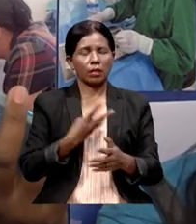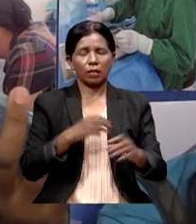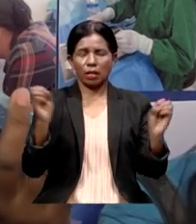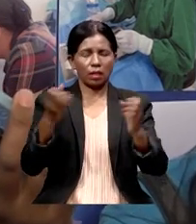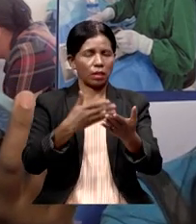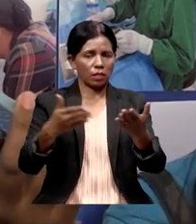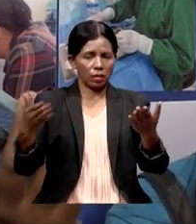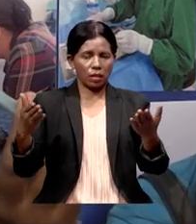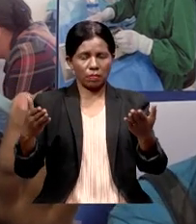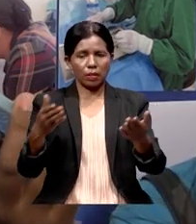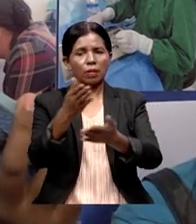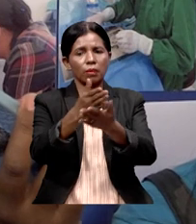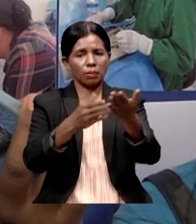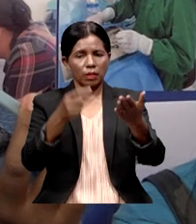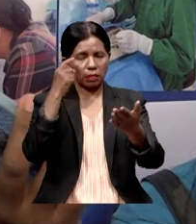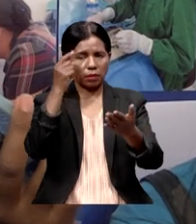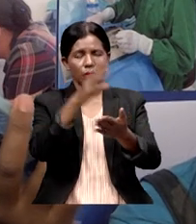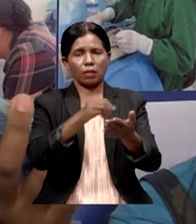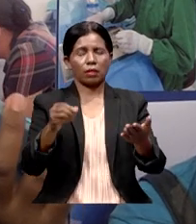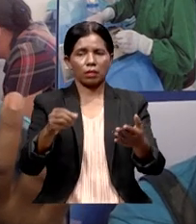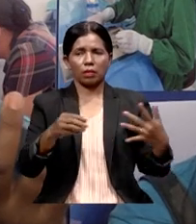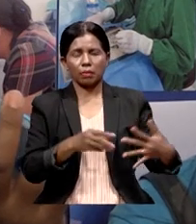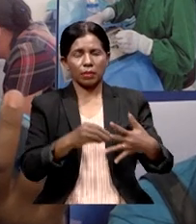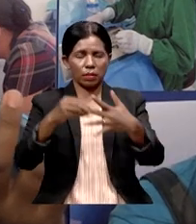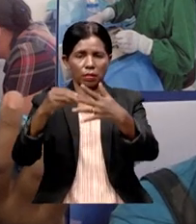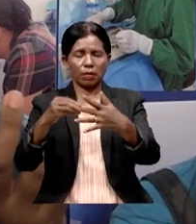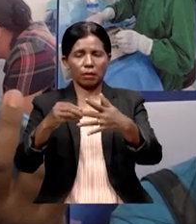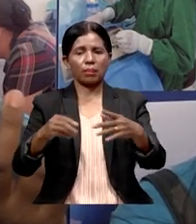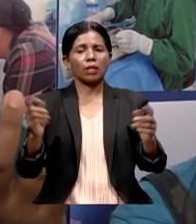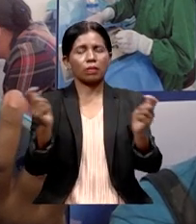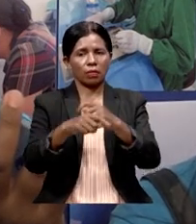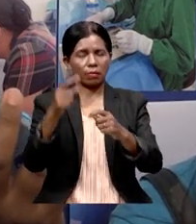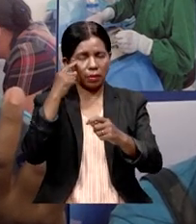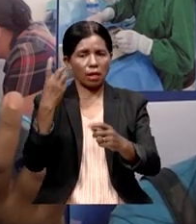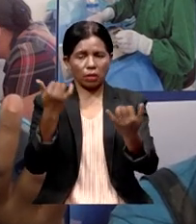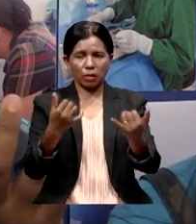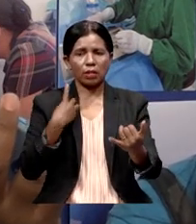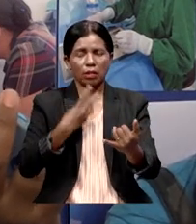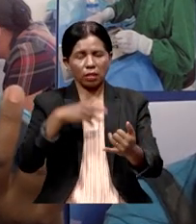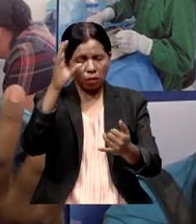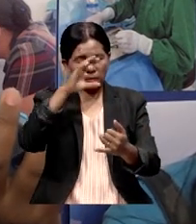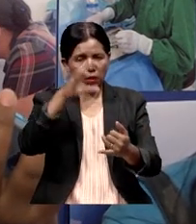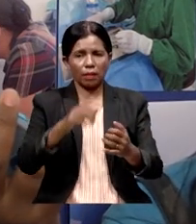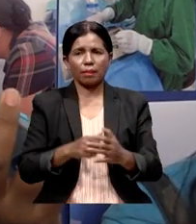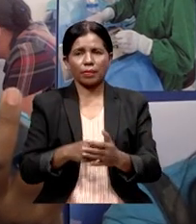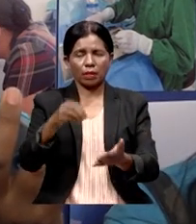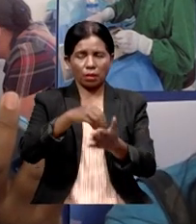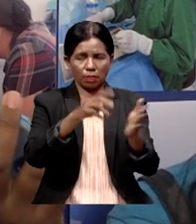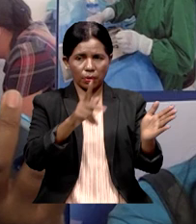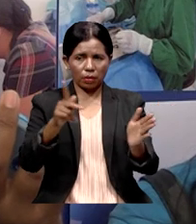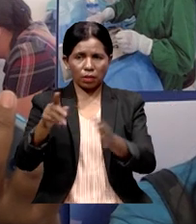equipamentos na que sofisticado específico ba ida né agora ita buka meio sila tal plano de